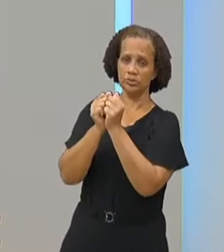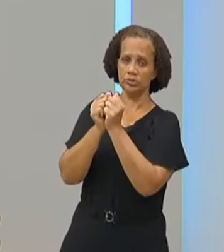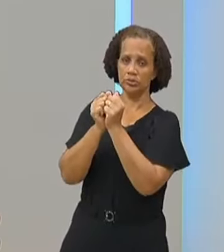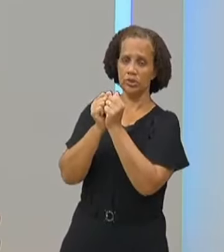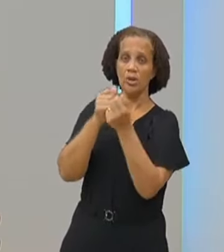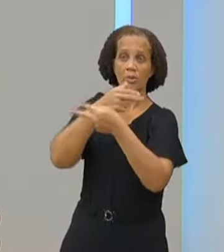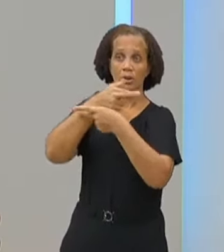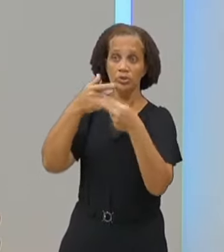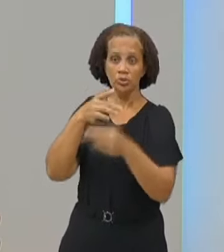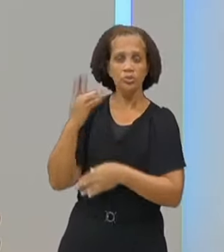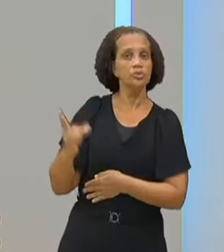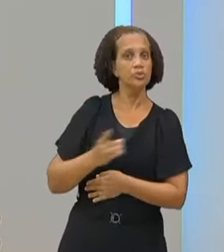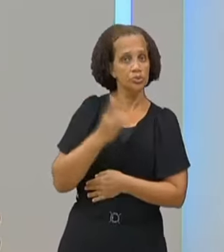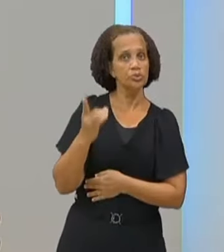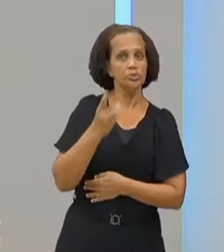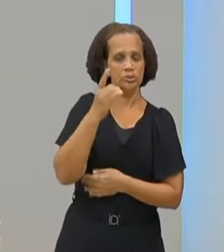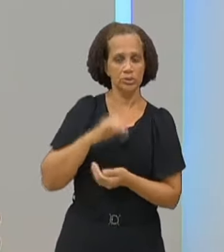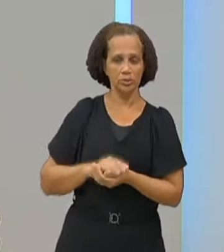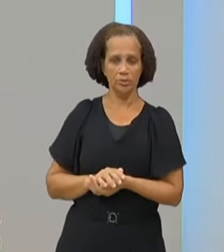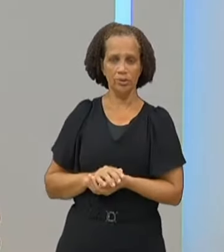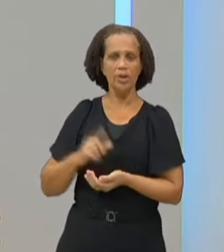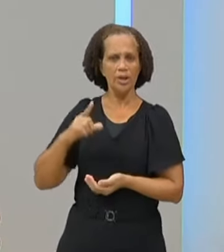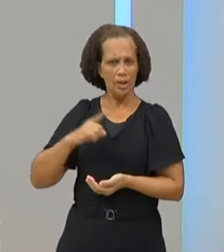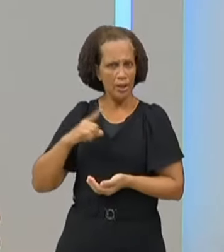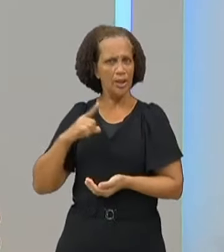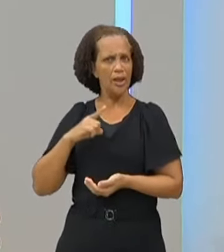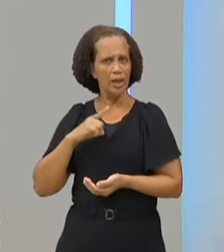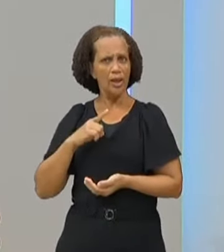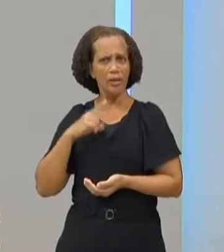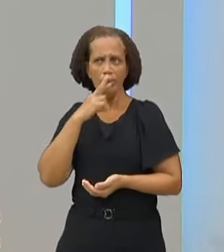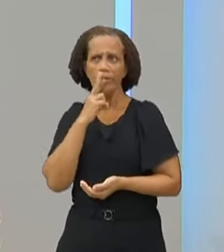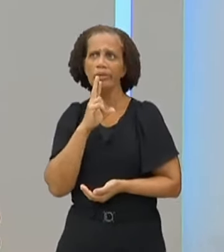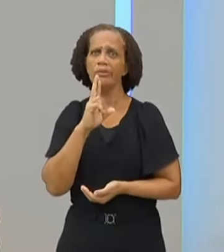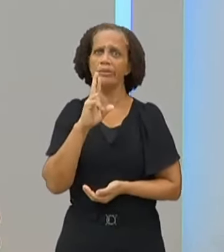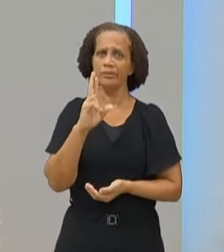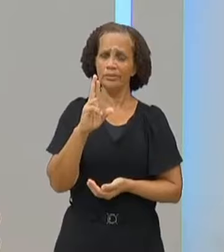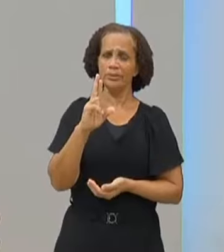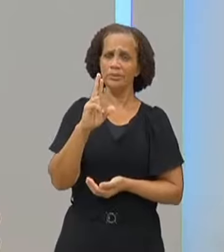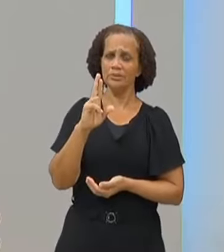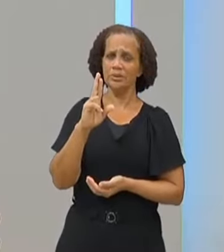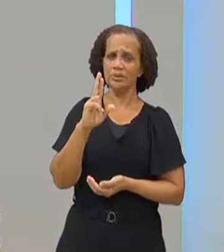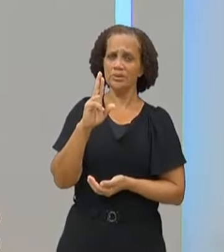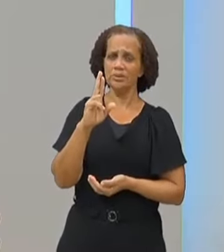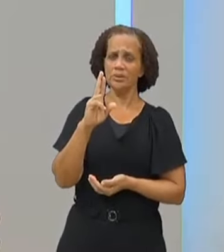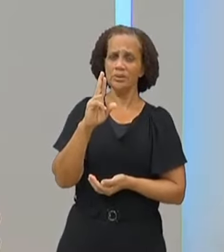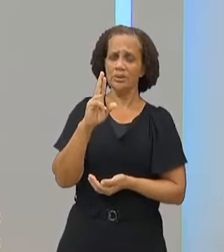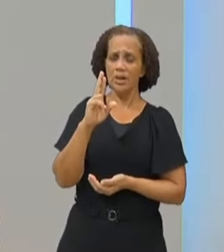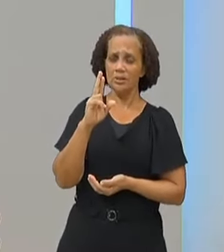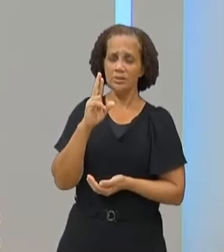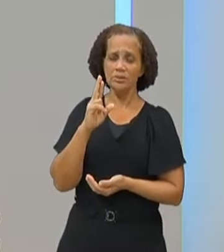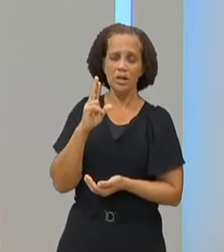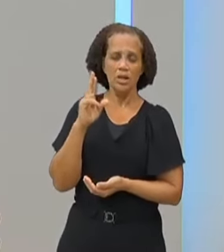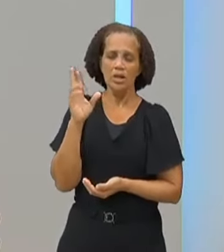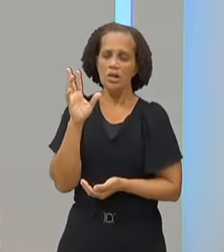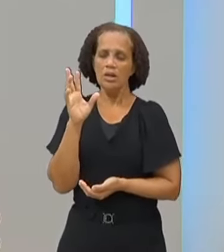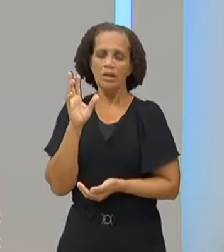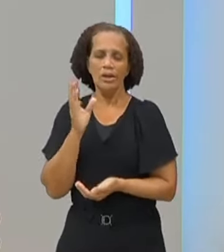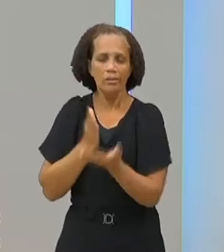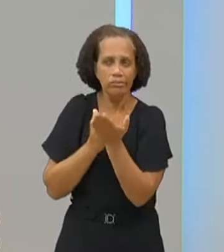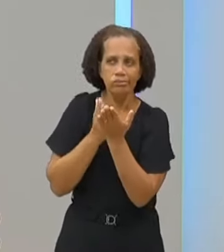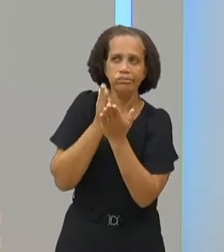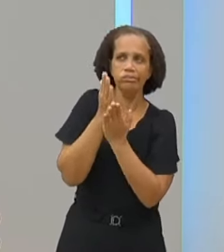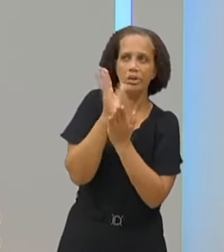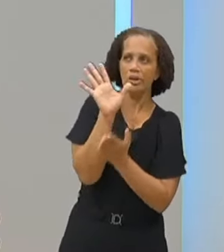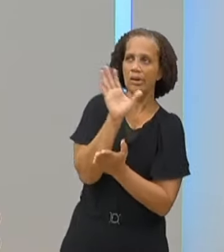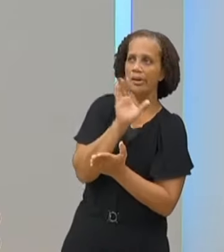pelas coisas eternas. Há uma recompensa para aqueles que não amam a sua vida, que não